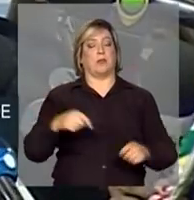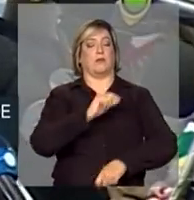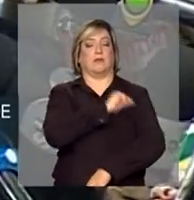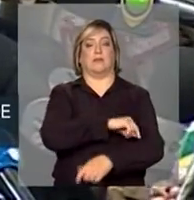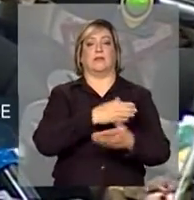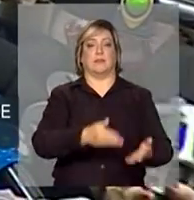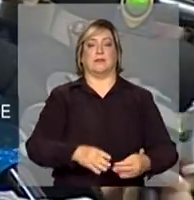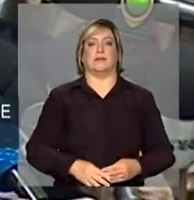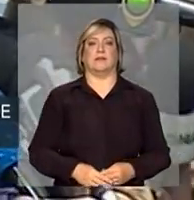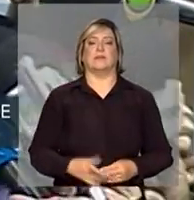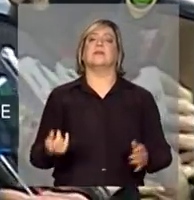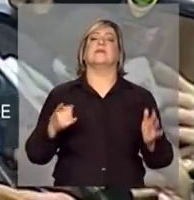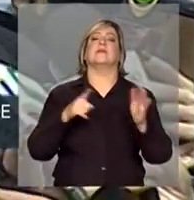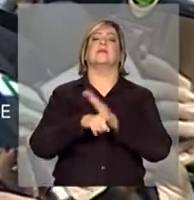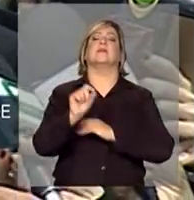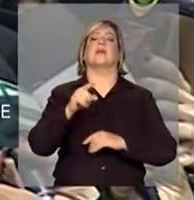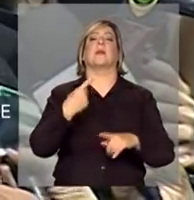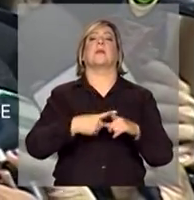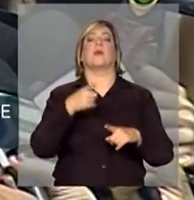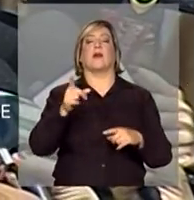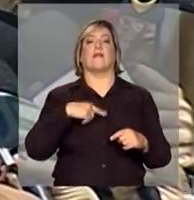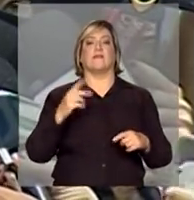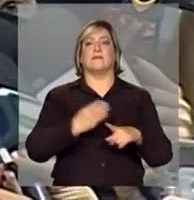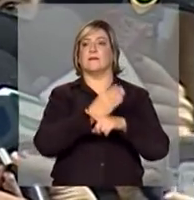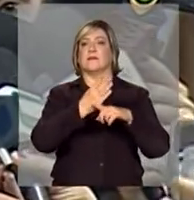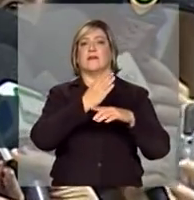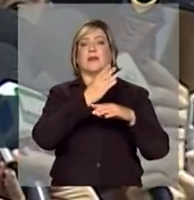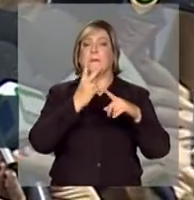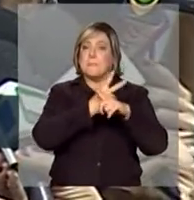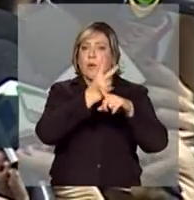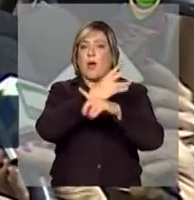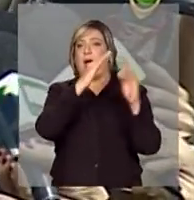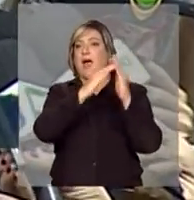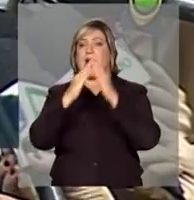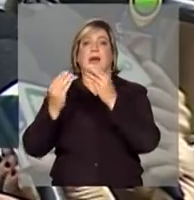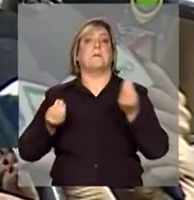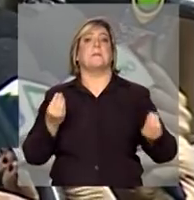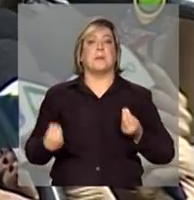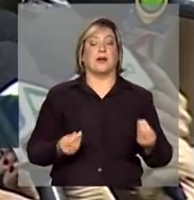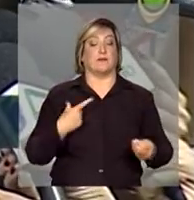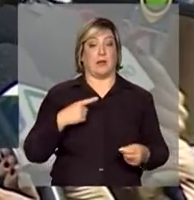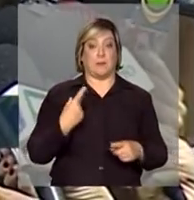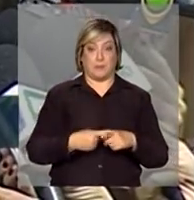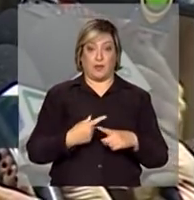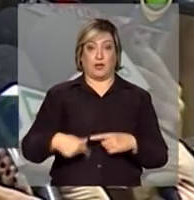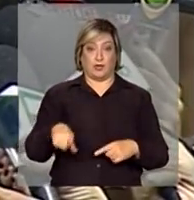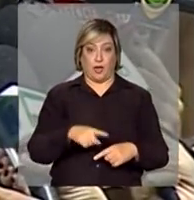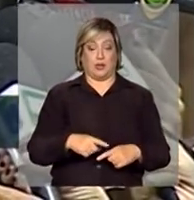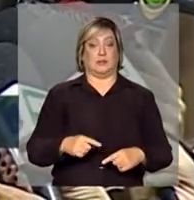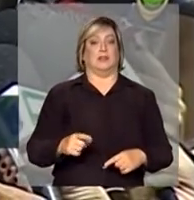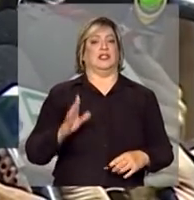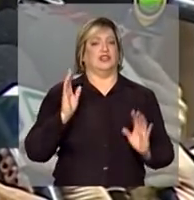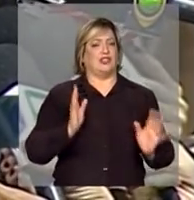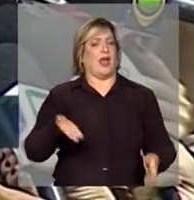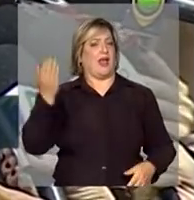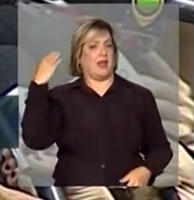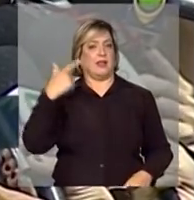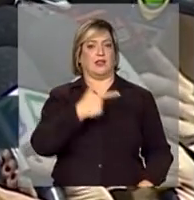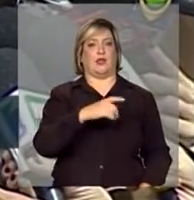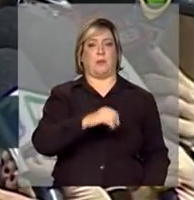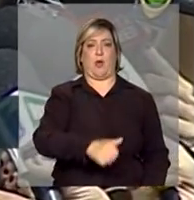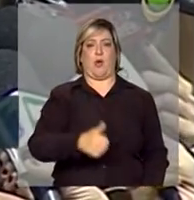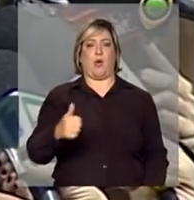estimular a busca ativa, ministro? Nós vamos estimular essa busca ativa porque, embora já estivesse recomendado desde